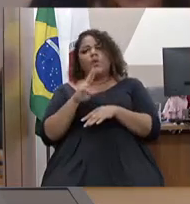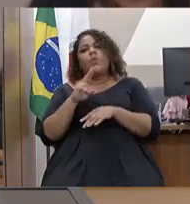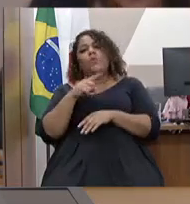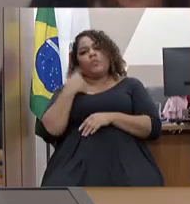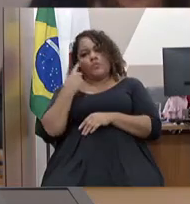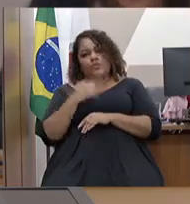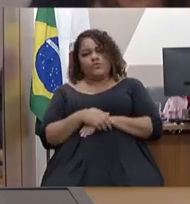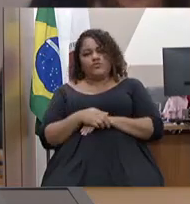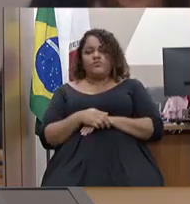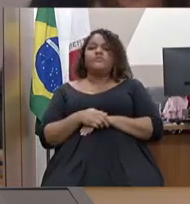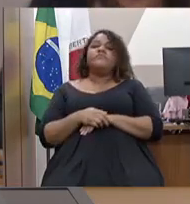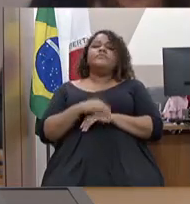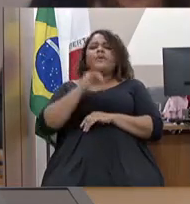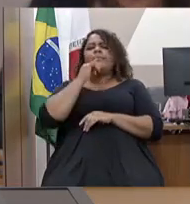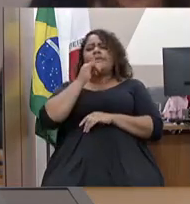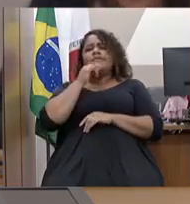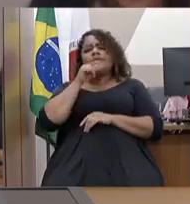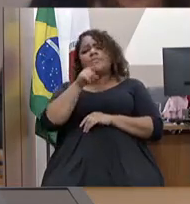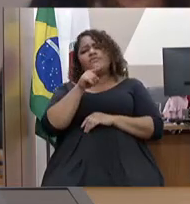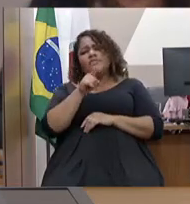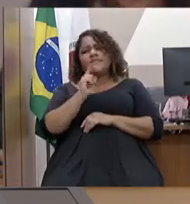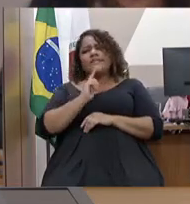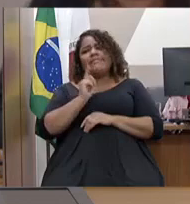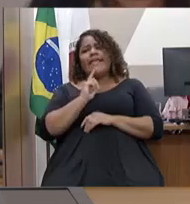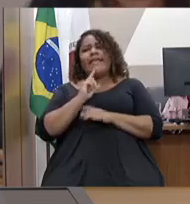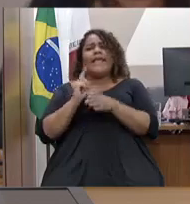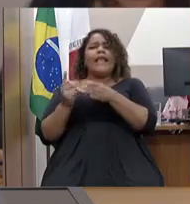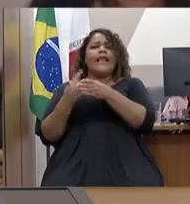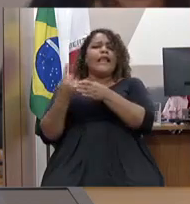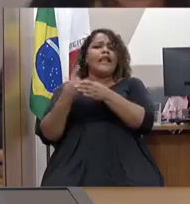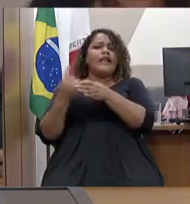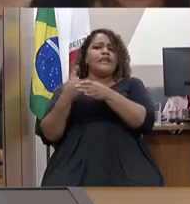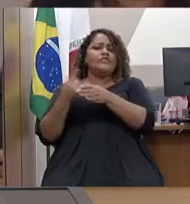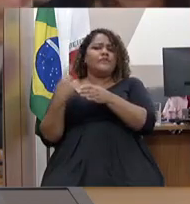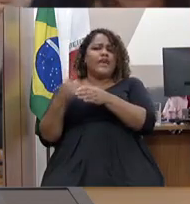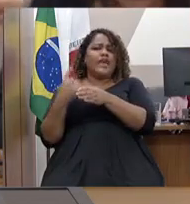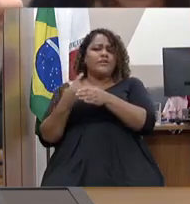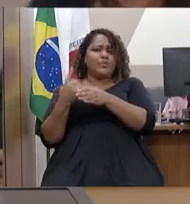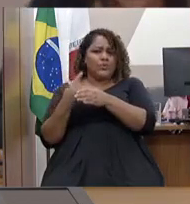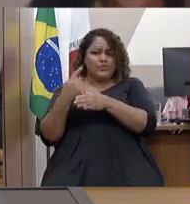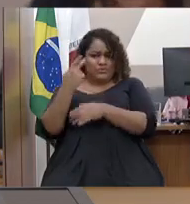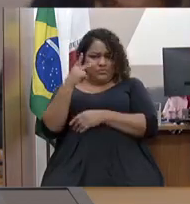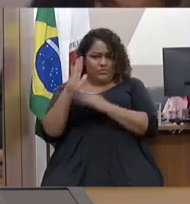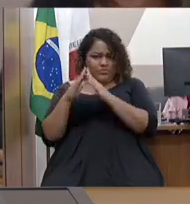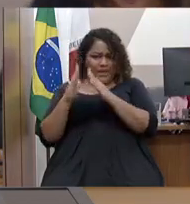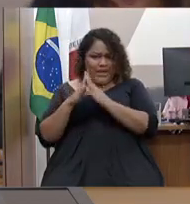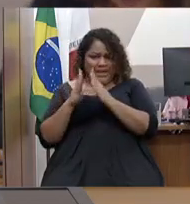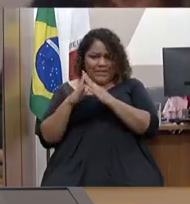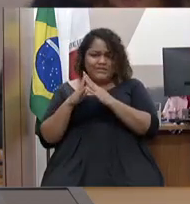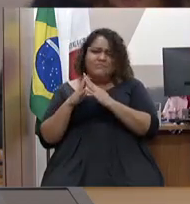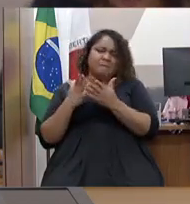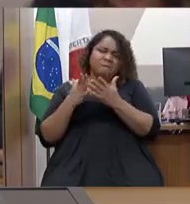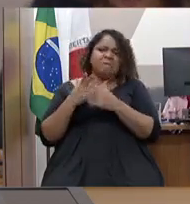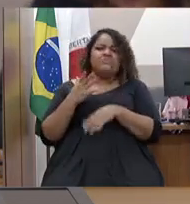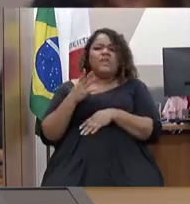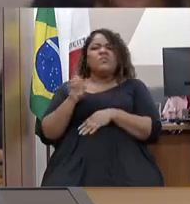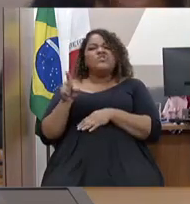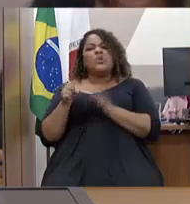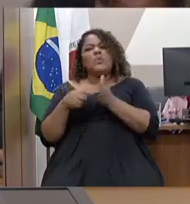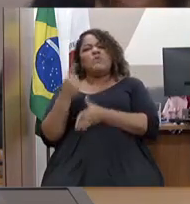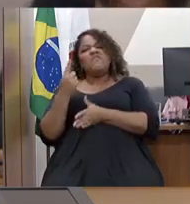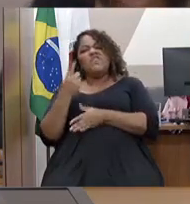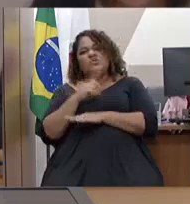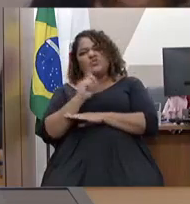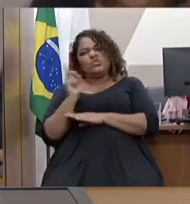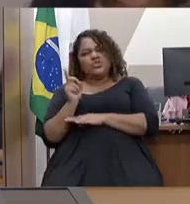mas que você usa uma vez por dia que você usa 10 minutos por cada dois dias né é uma máquina meio perigosa precisa ter cuidado com as crianças